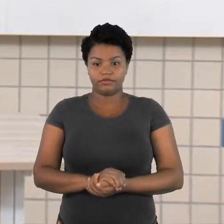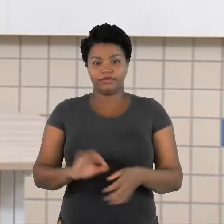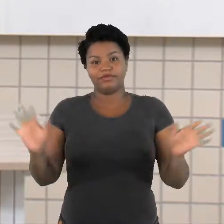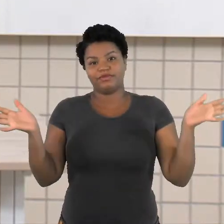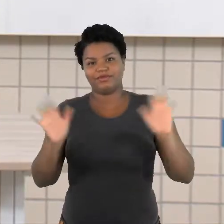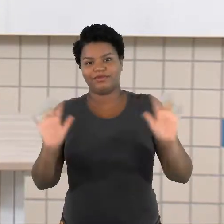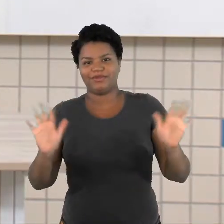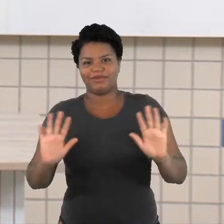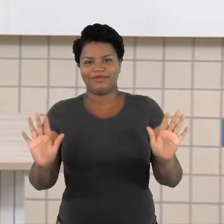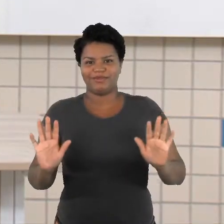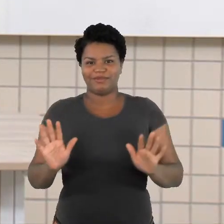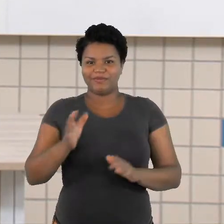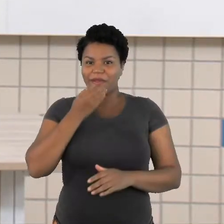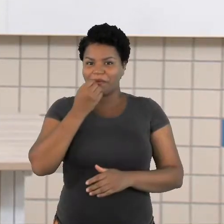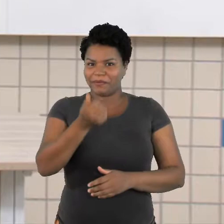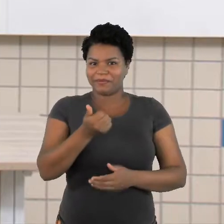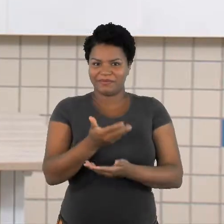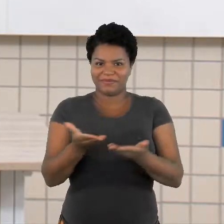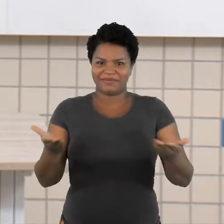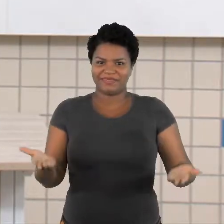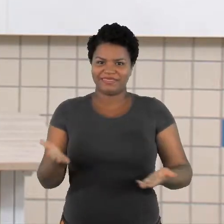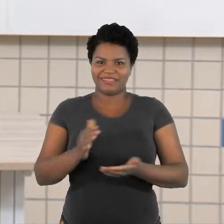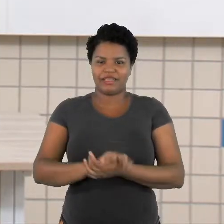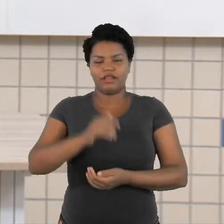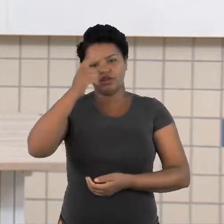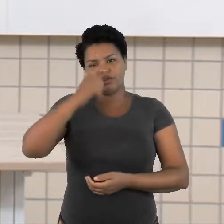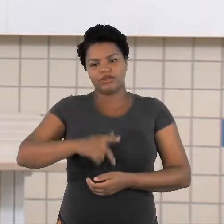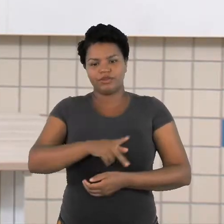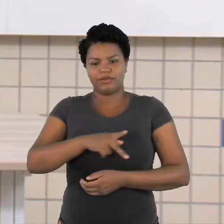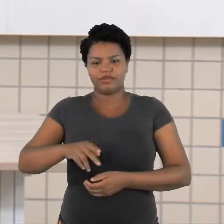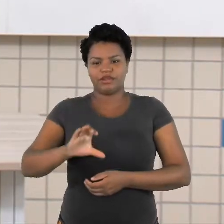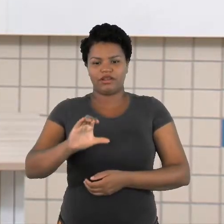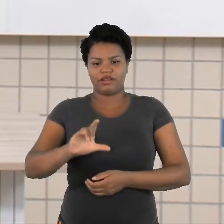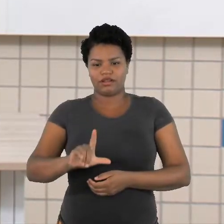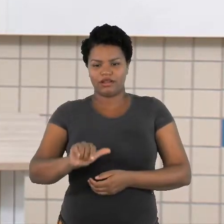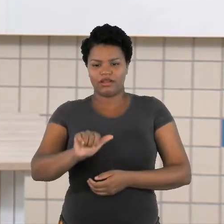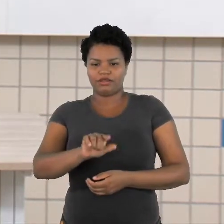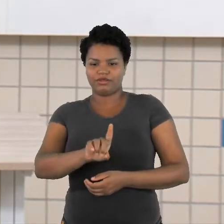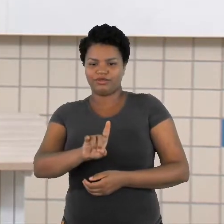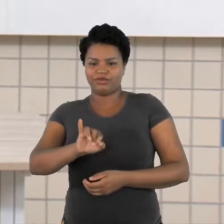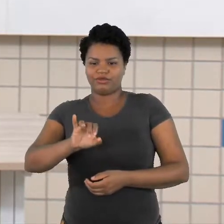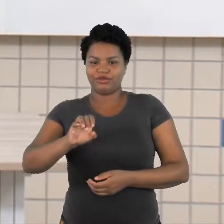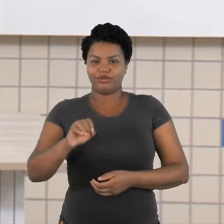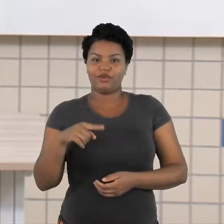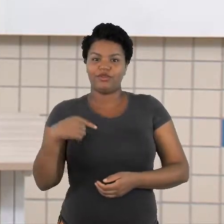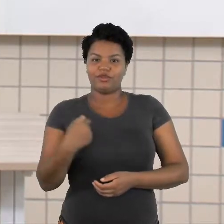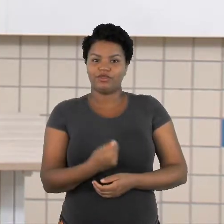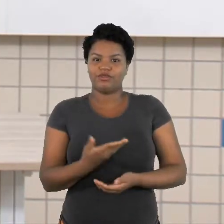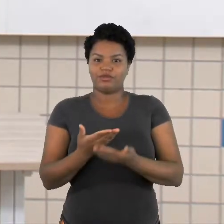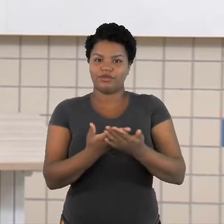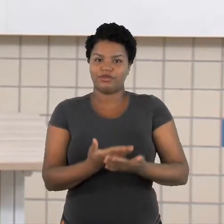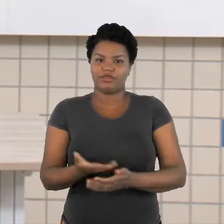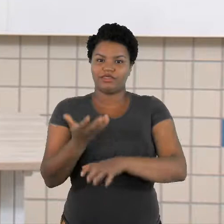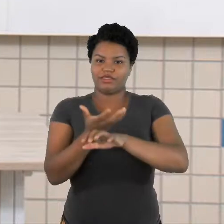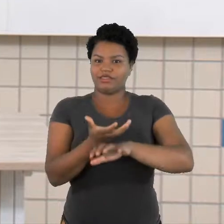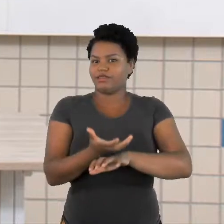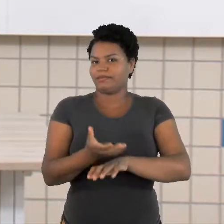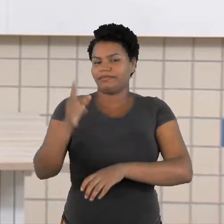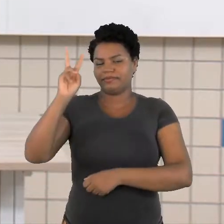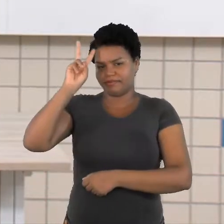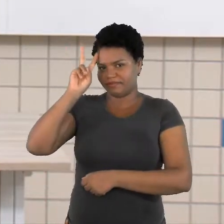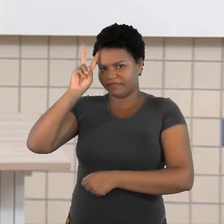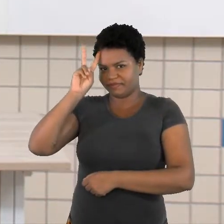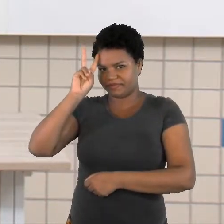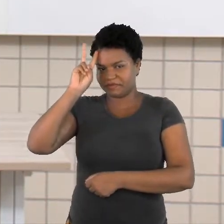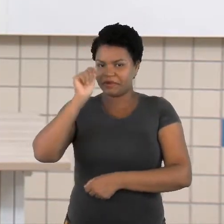Olá pessoal, tudo bem com vocês? Eu sou o professor Cláudio. Nós estamos trabalhando com a disciplina História